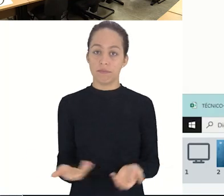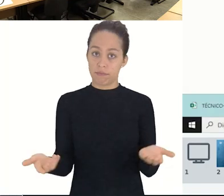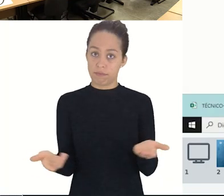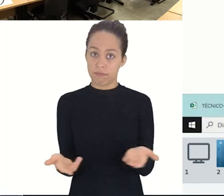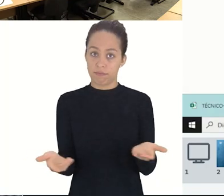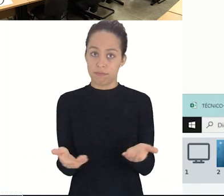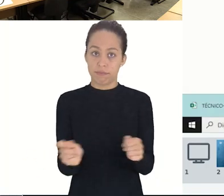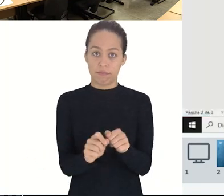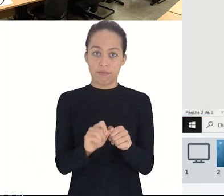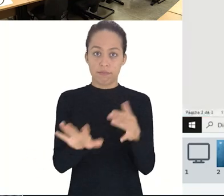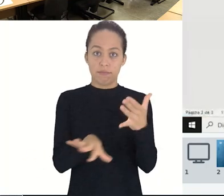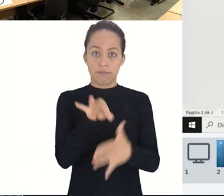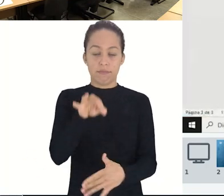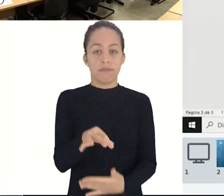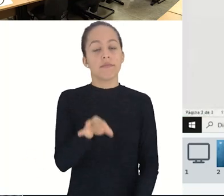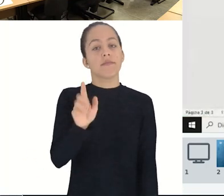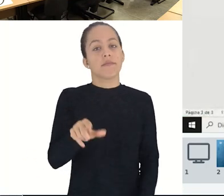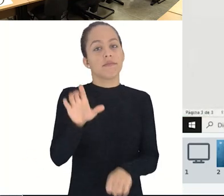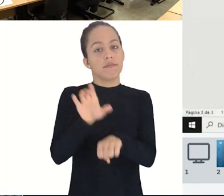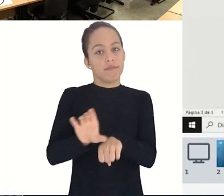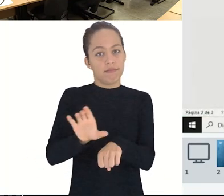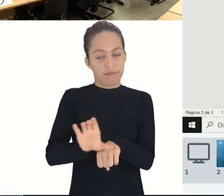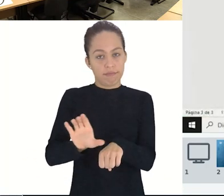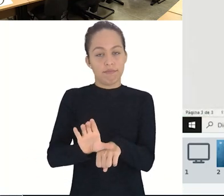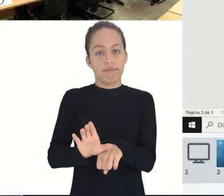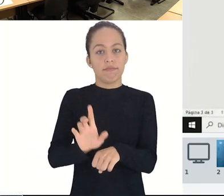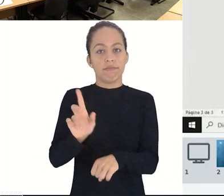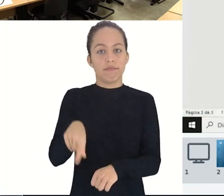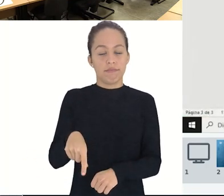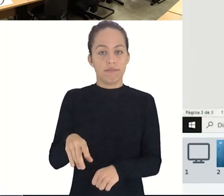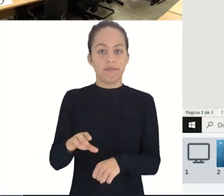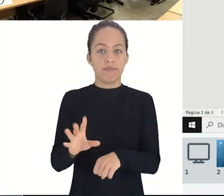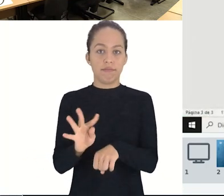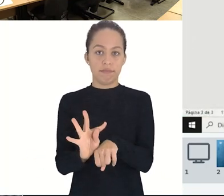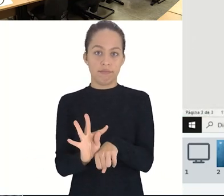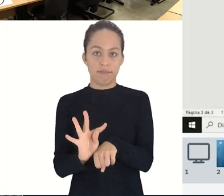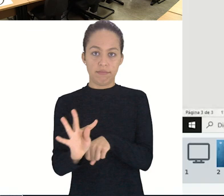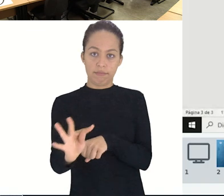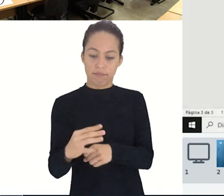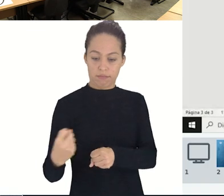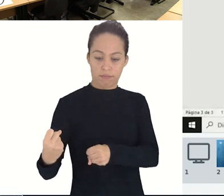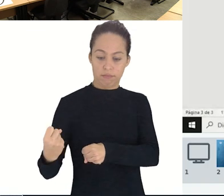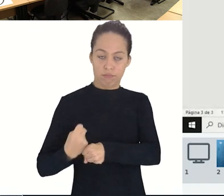Bom, pessoal, vamos agora fazer o sorteio do nosso 25º curso.